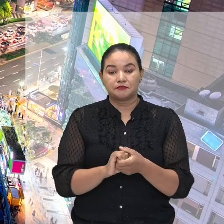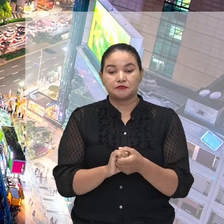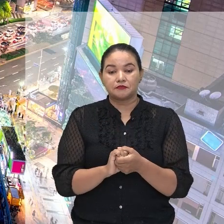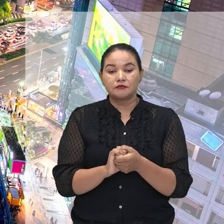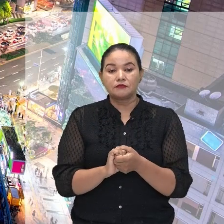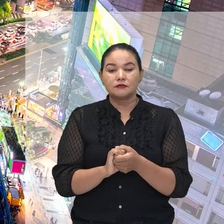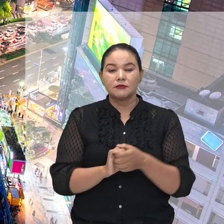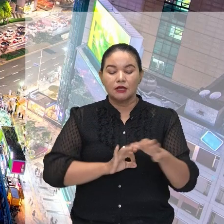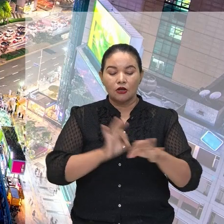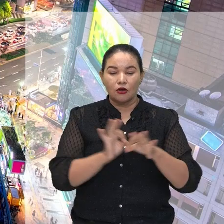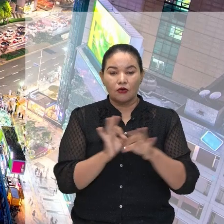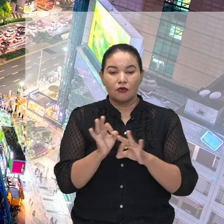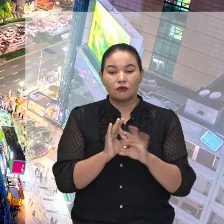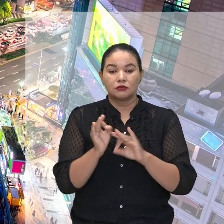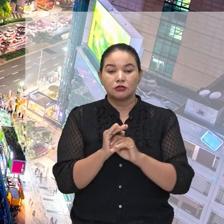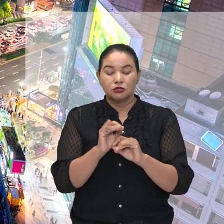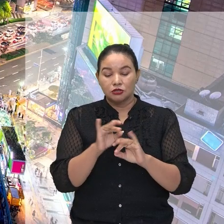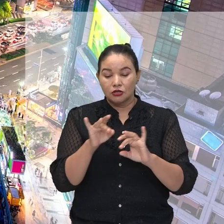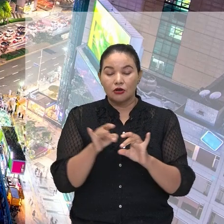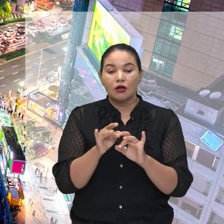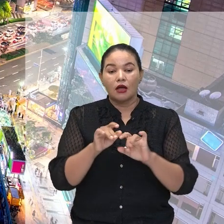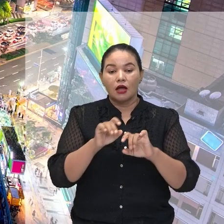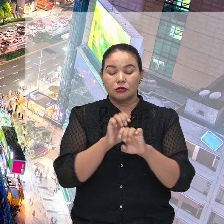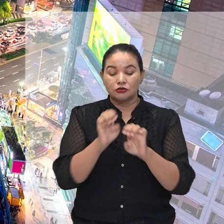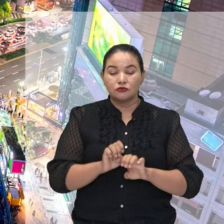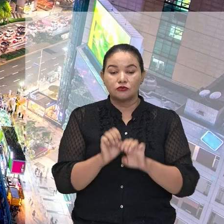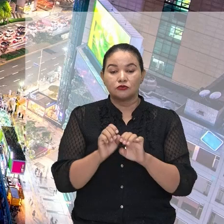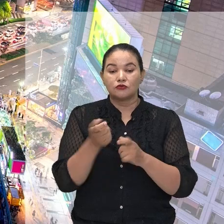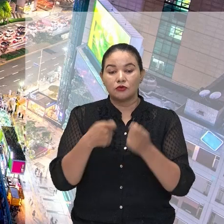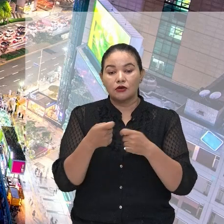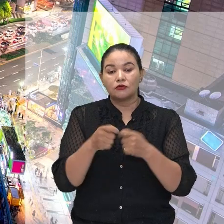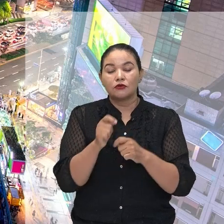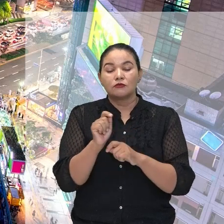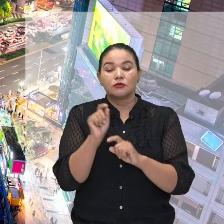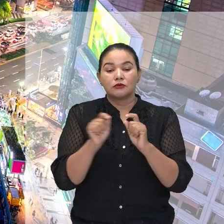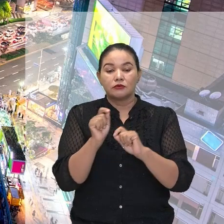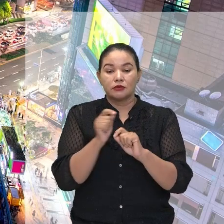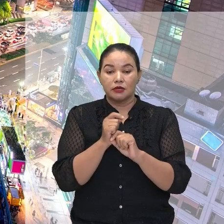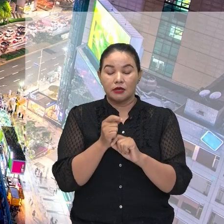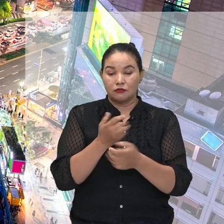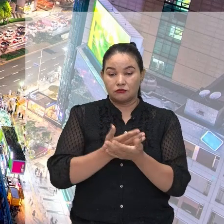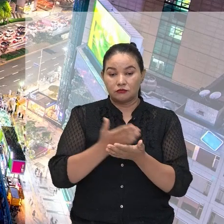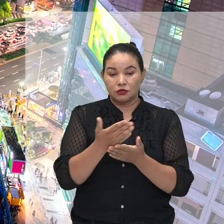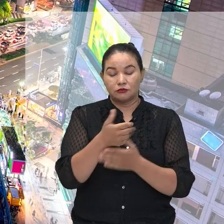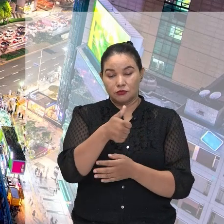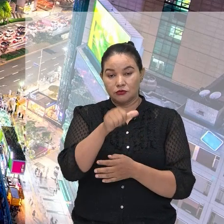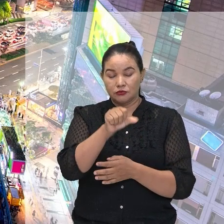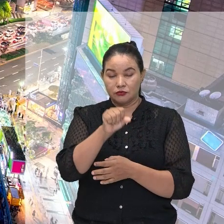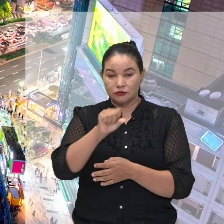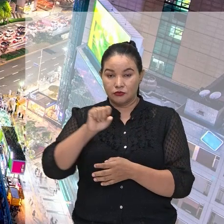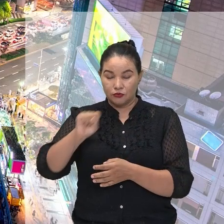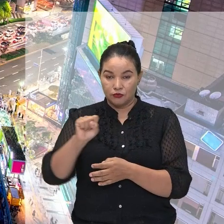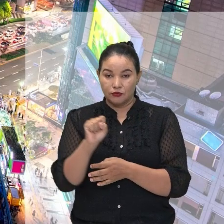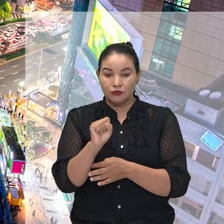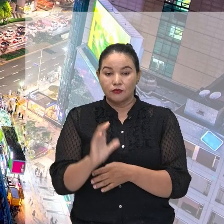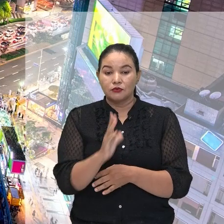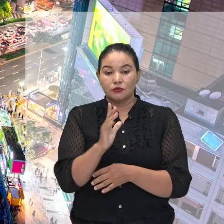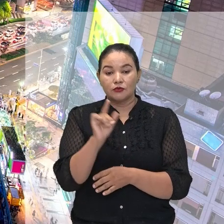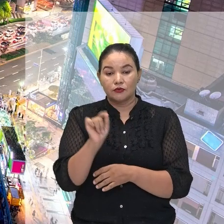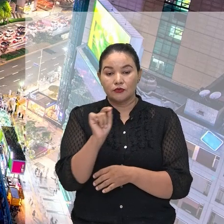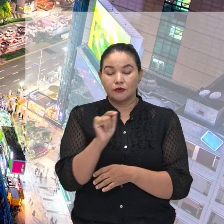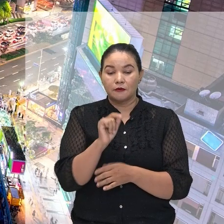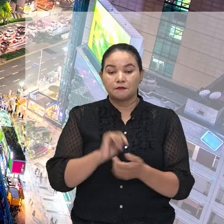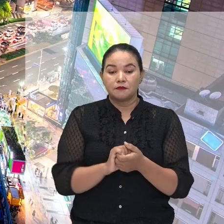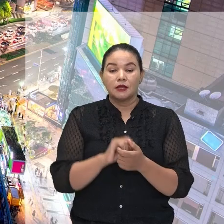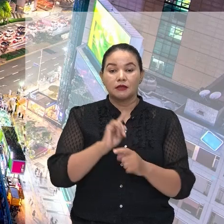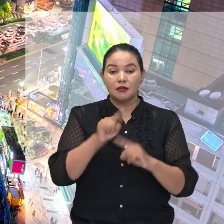ajuste, gente, na parte estrutural da economia, elas foram tomadas ali a partir de 1998, quando, após essa crise,